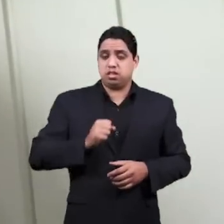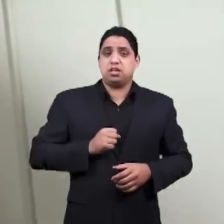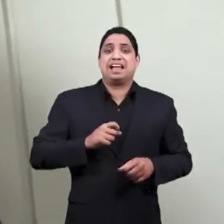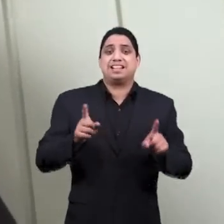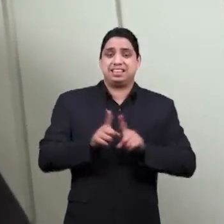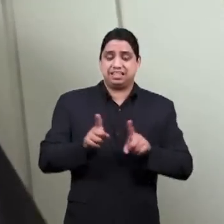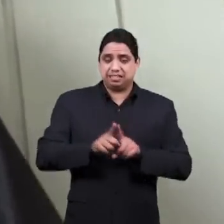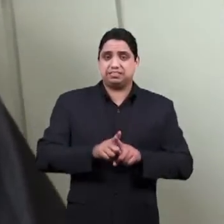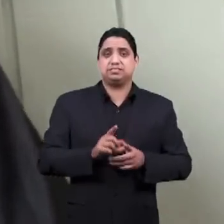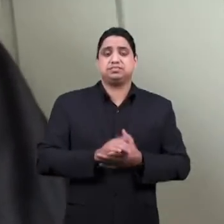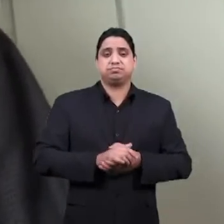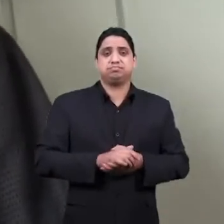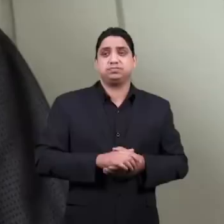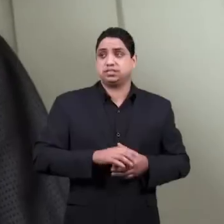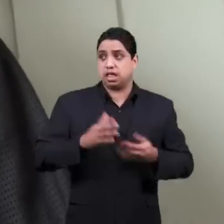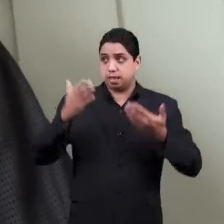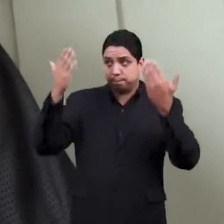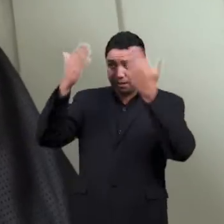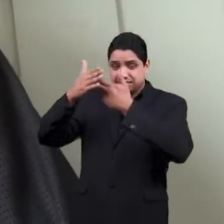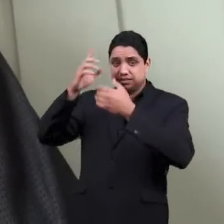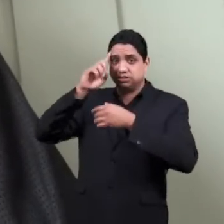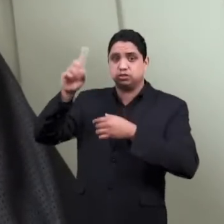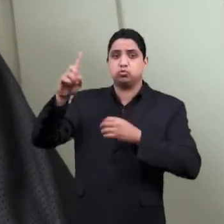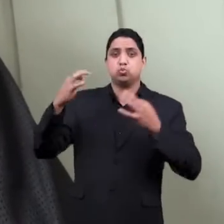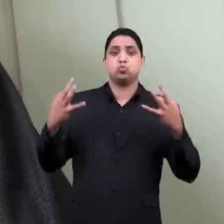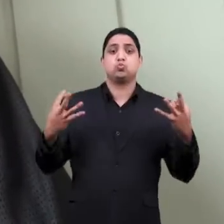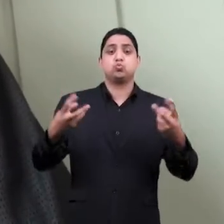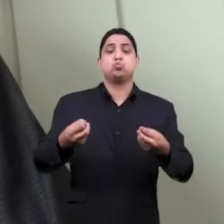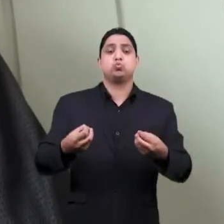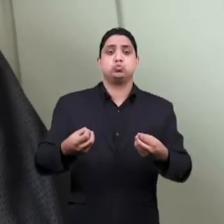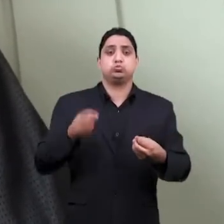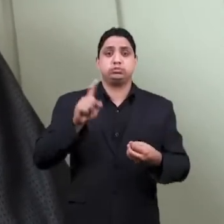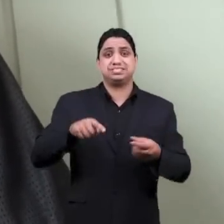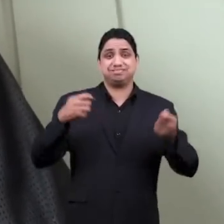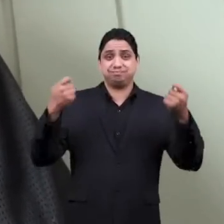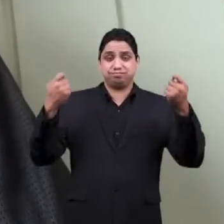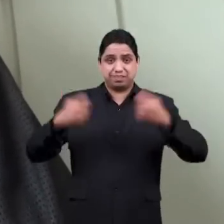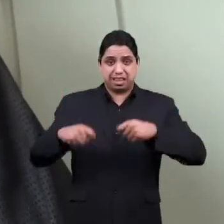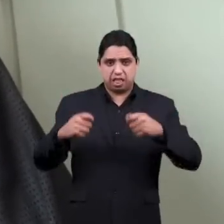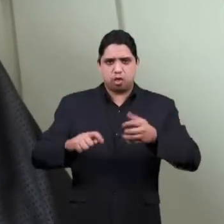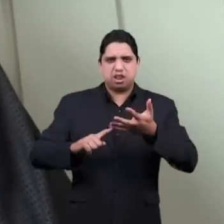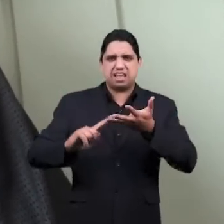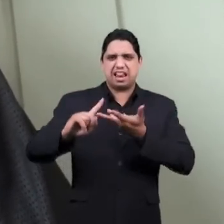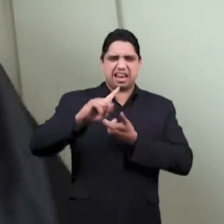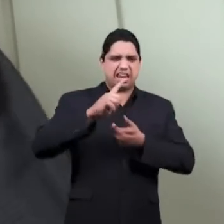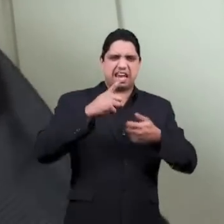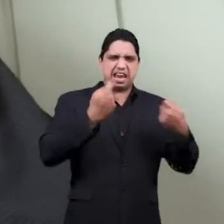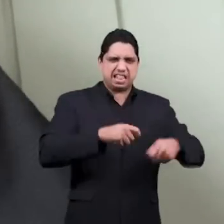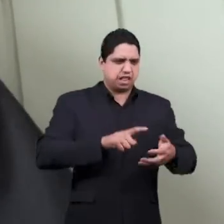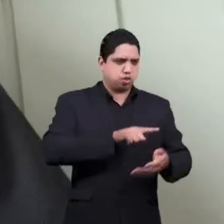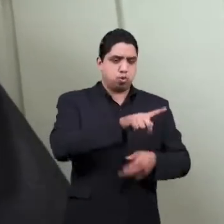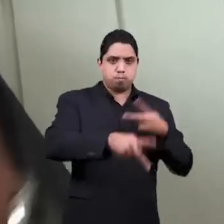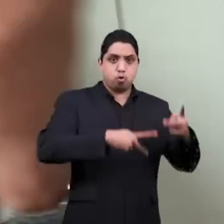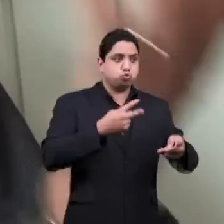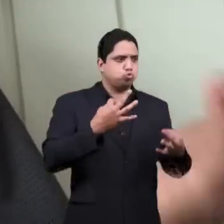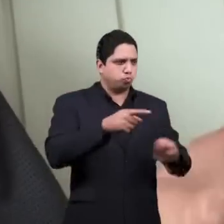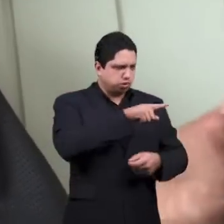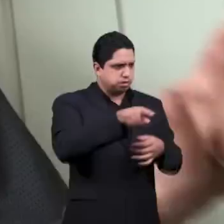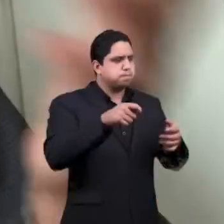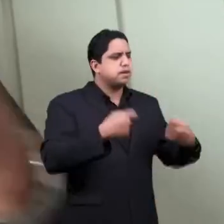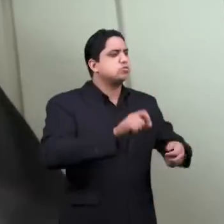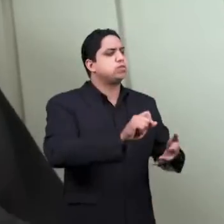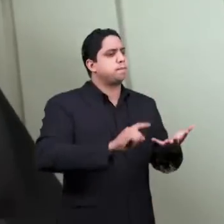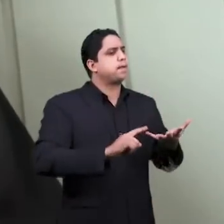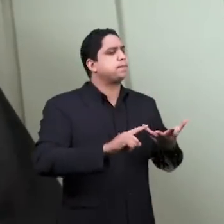levava também diante de Deus aquilo que eram as demandas do povo. Então, tudo que se tinha que levar perante